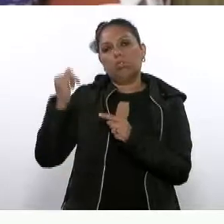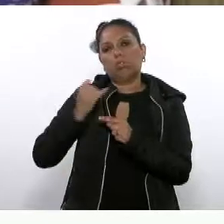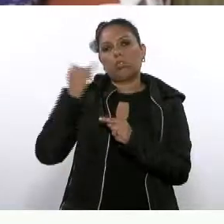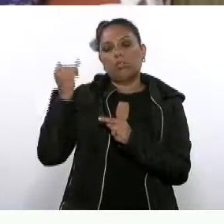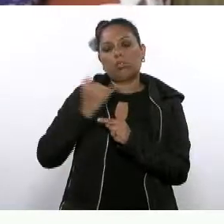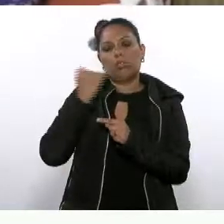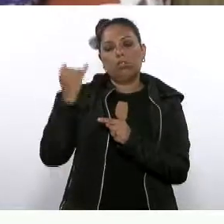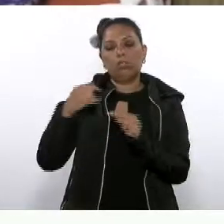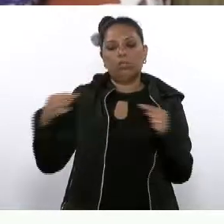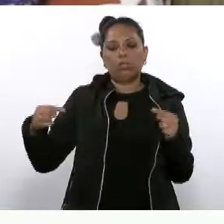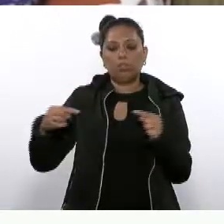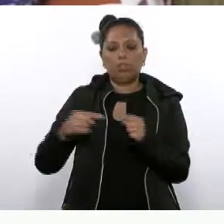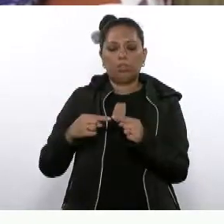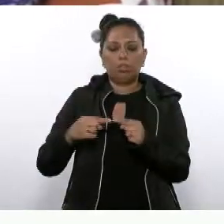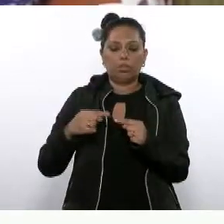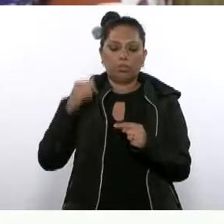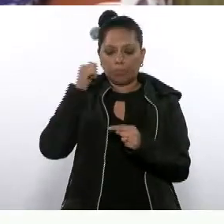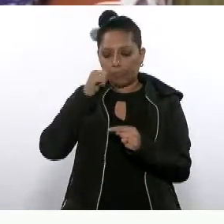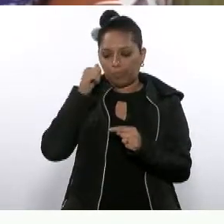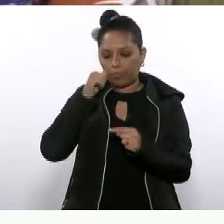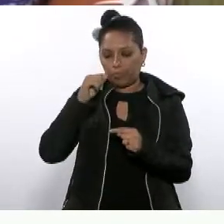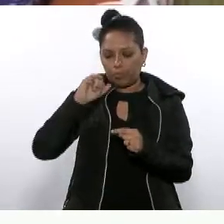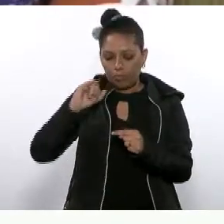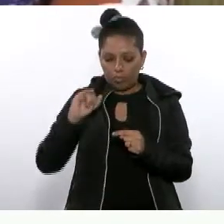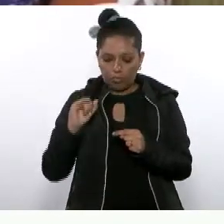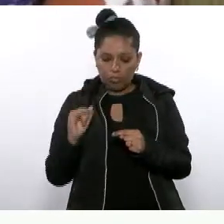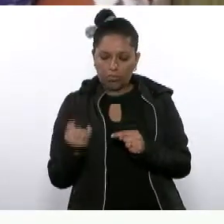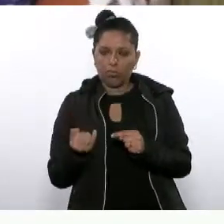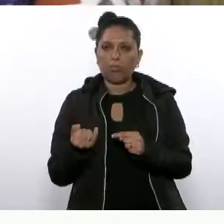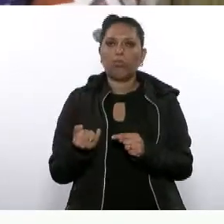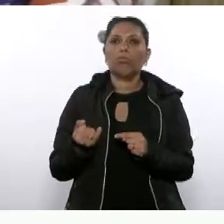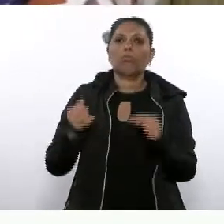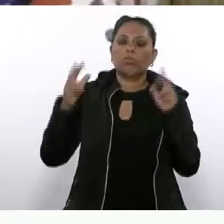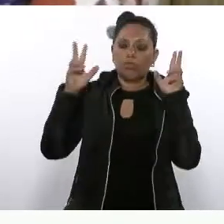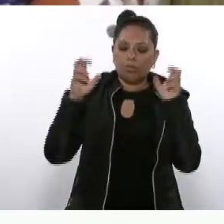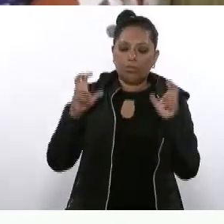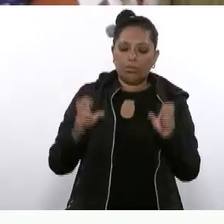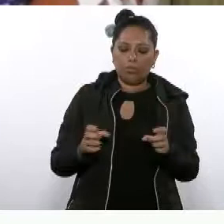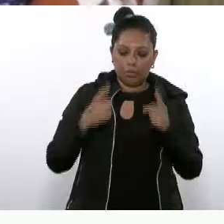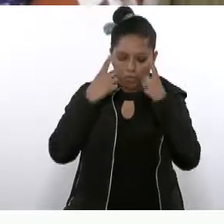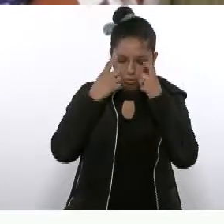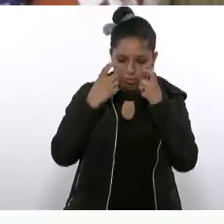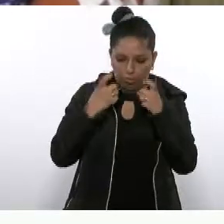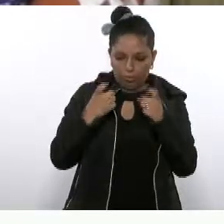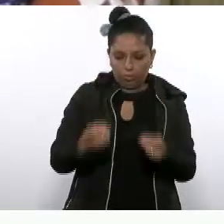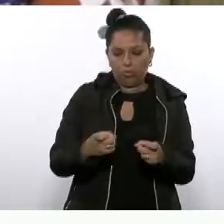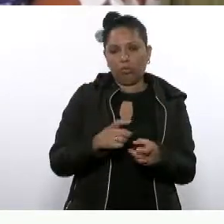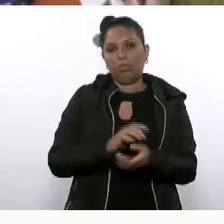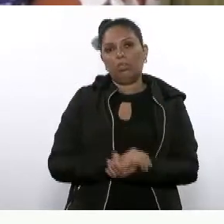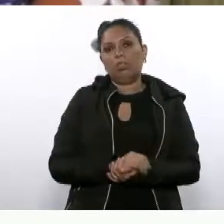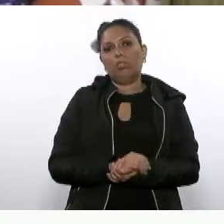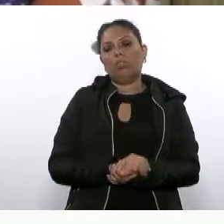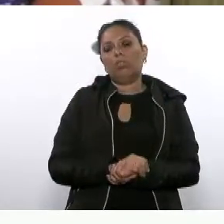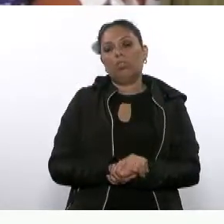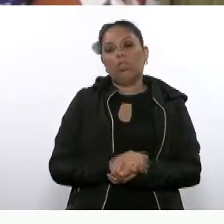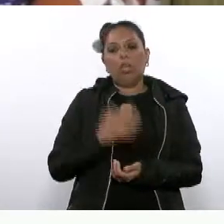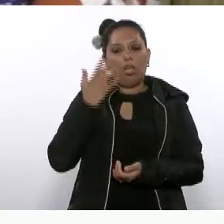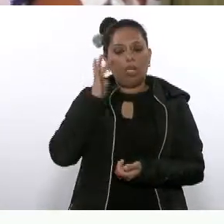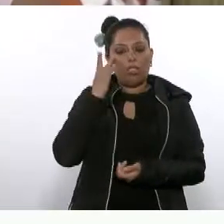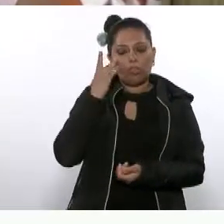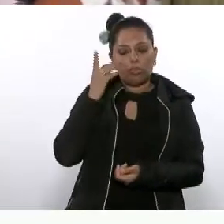em termos também das mulheres se apropriarem da questão da violência. Eu acho que talvez nós pudéssemos, deputada